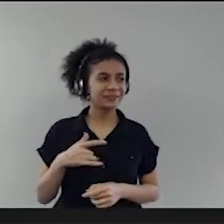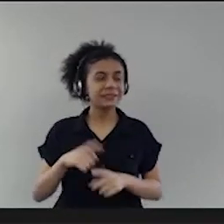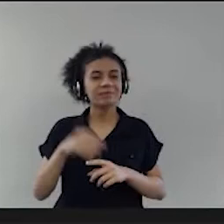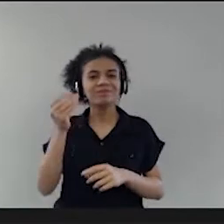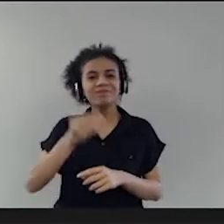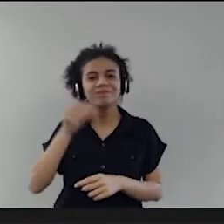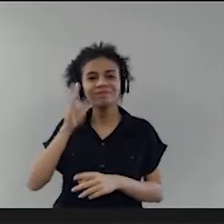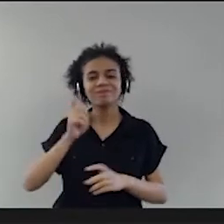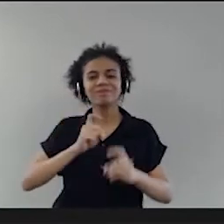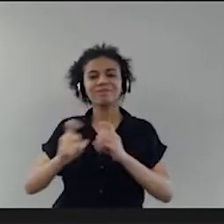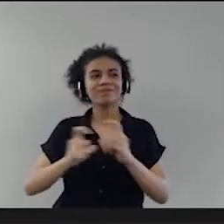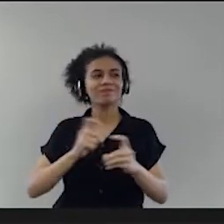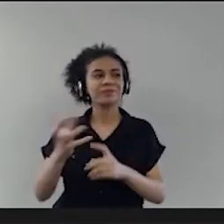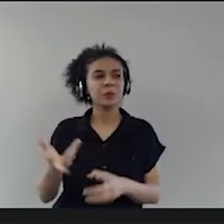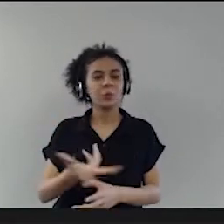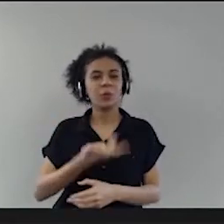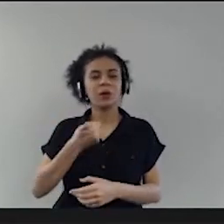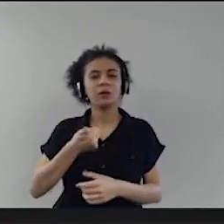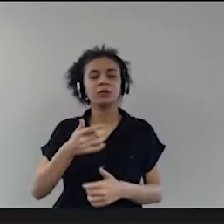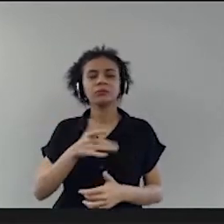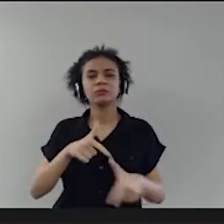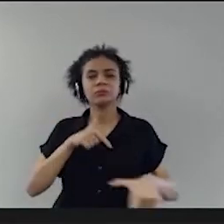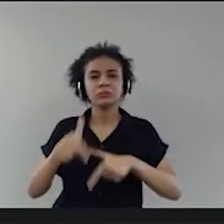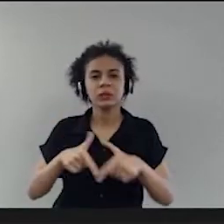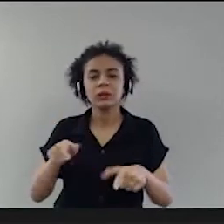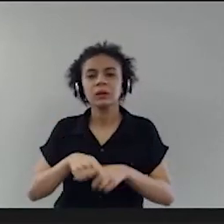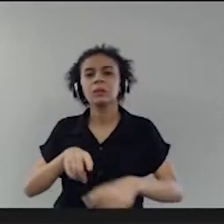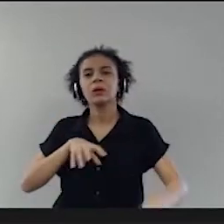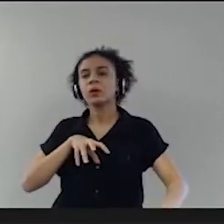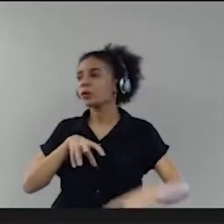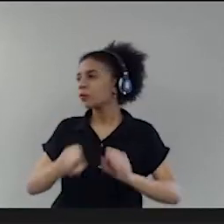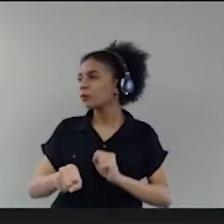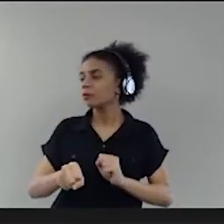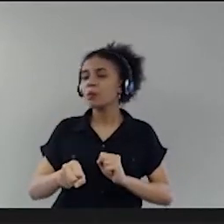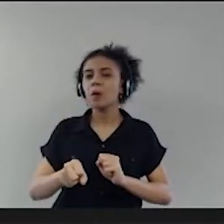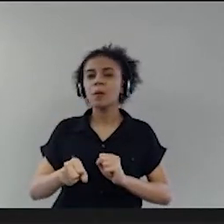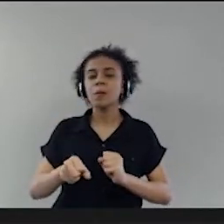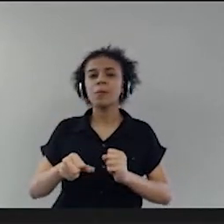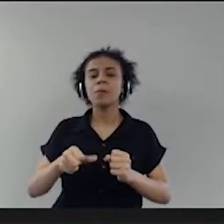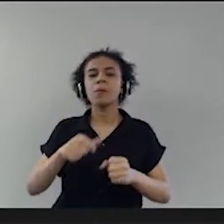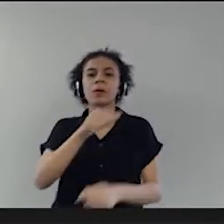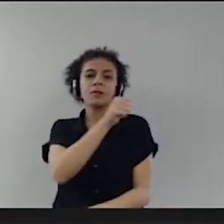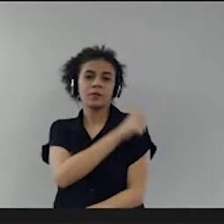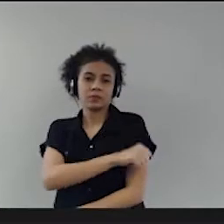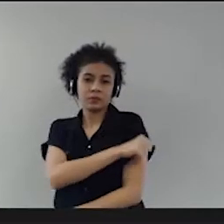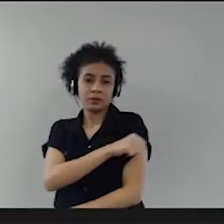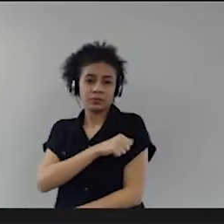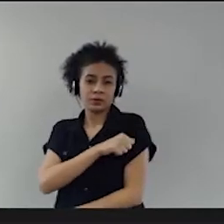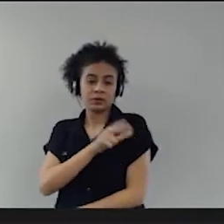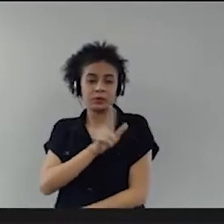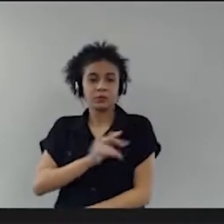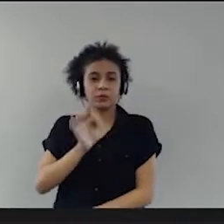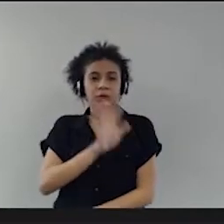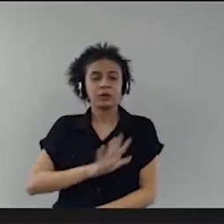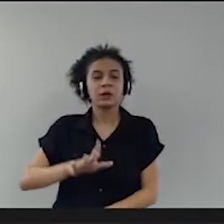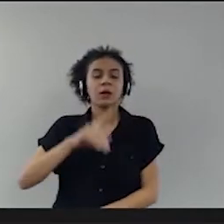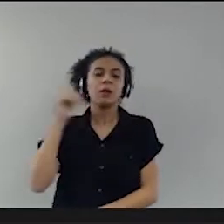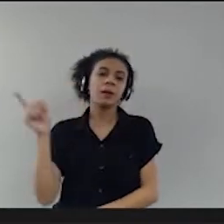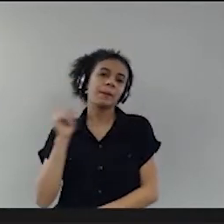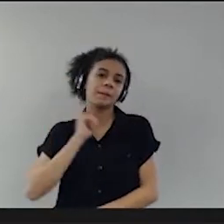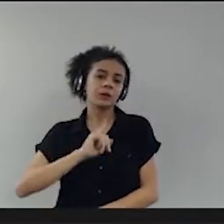especialista em Gestão da Qualidade em Serviços e graduado em Enfermagem pela Universidade Federal de Minas